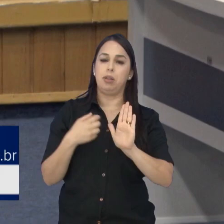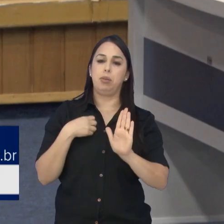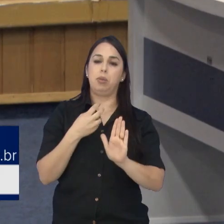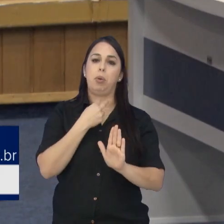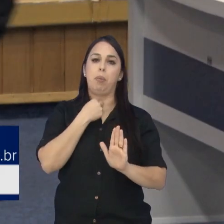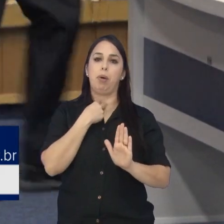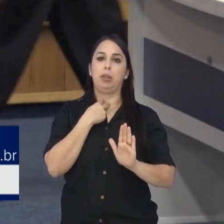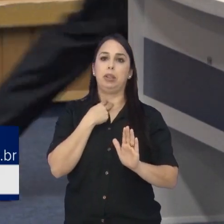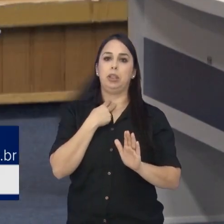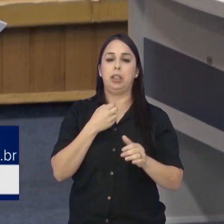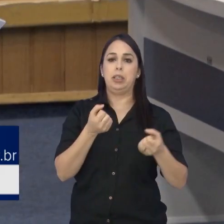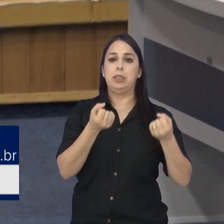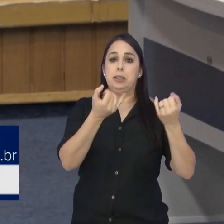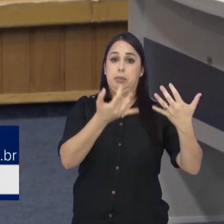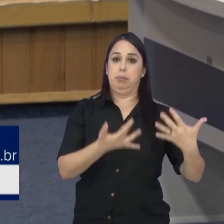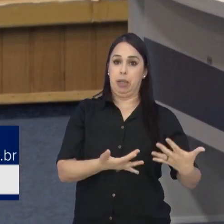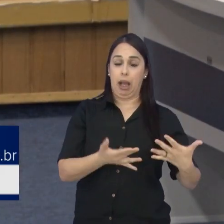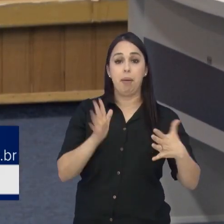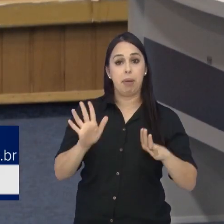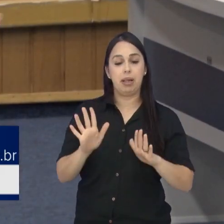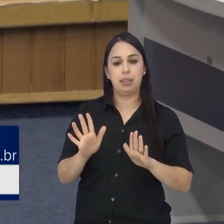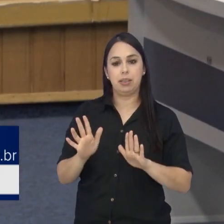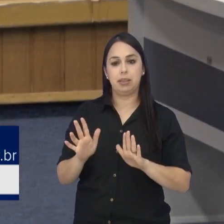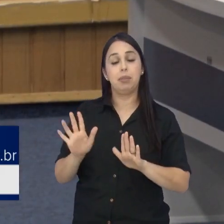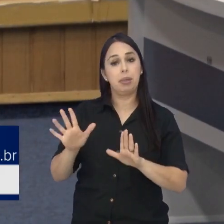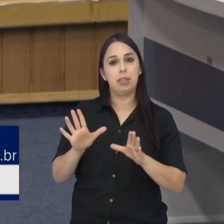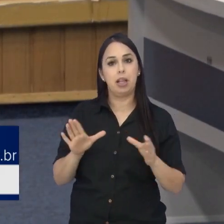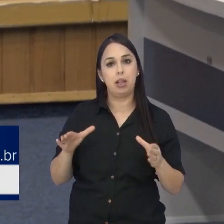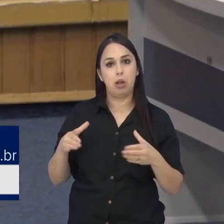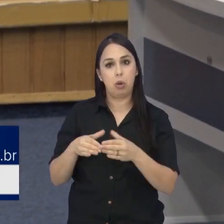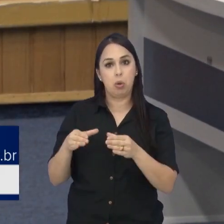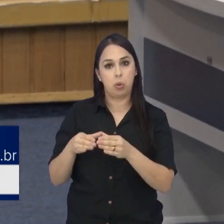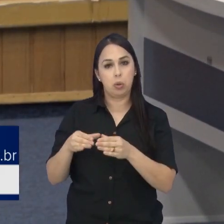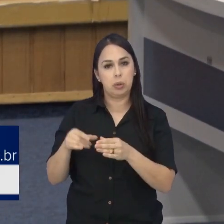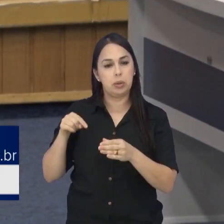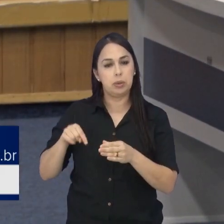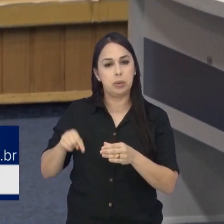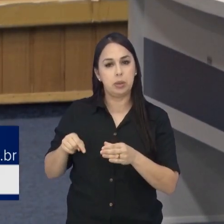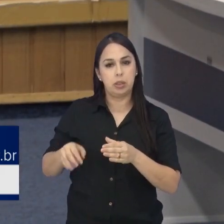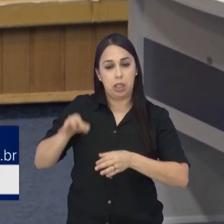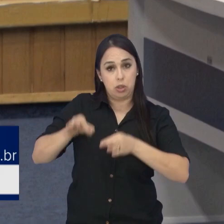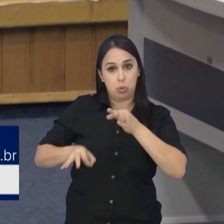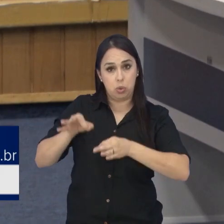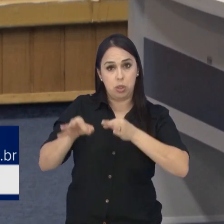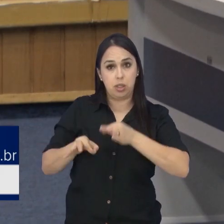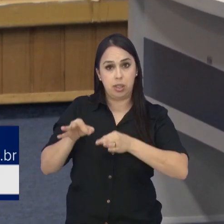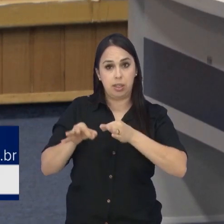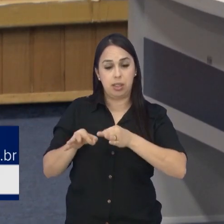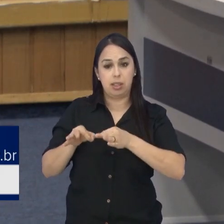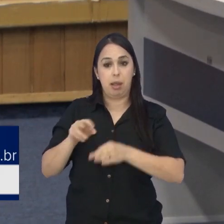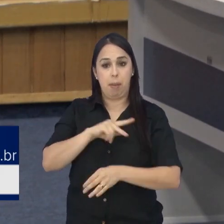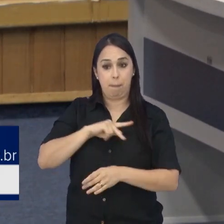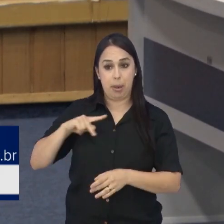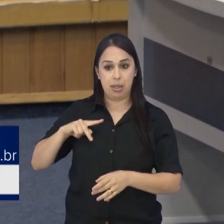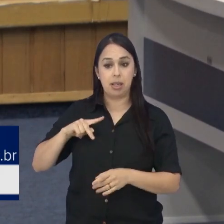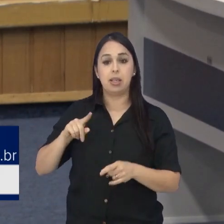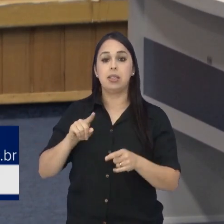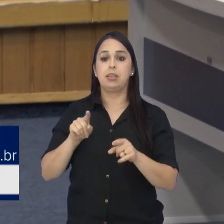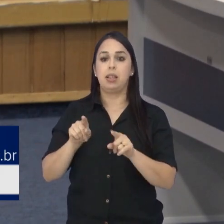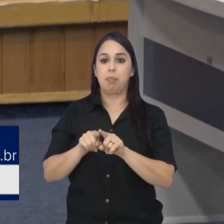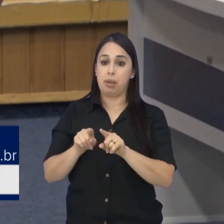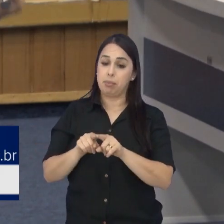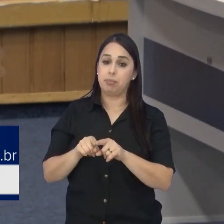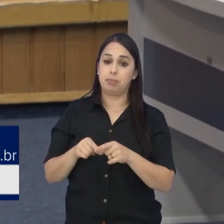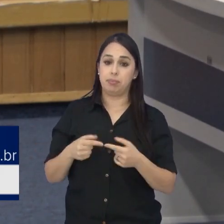o parecer. Então, como ele é da Comissão de Justiça, presidente, avocou para